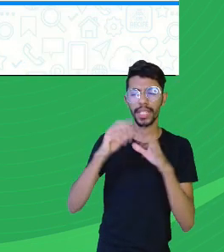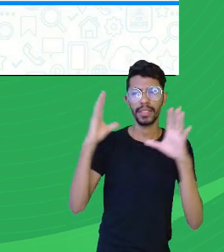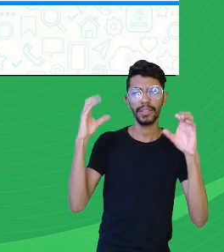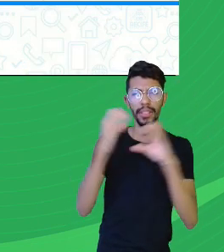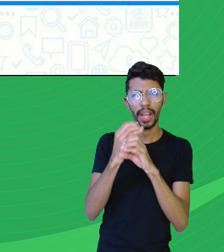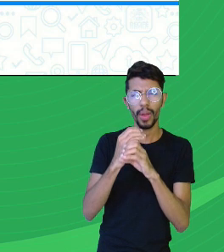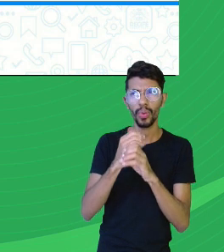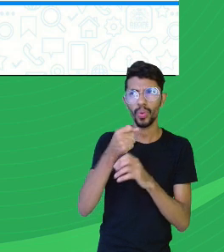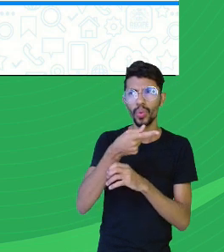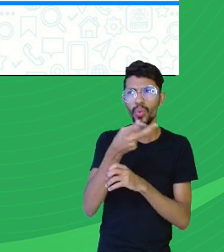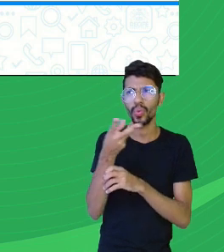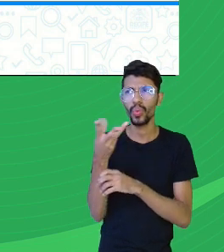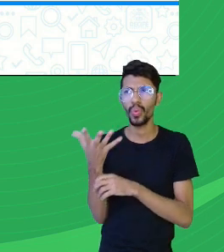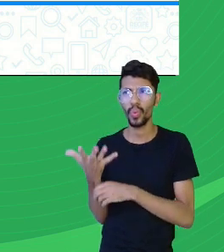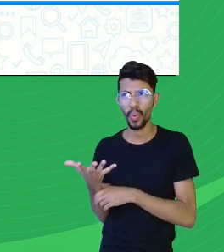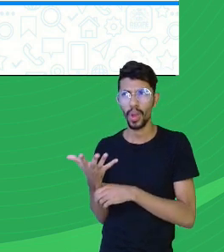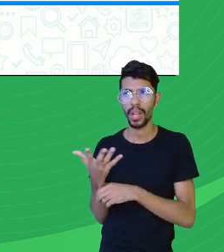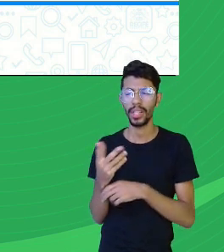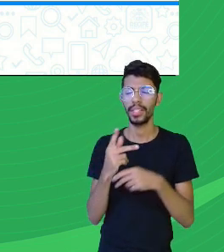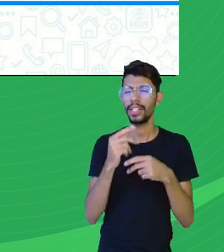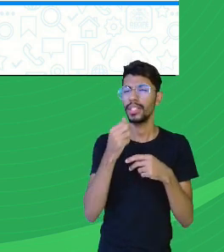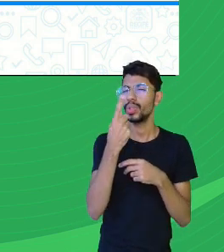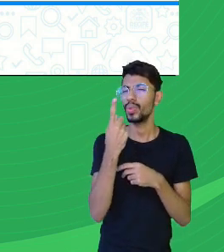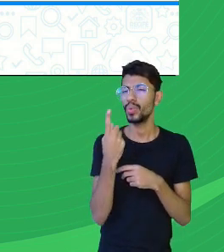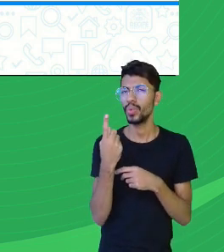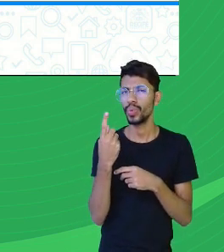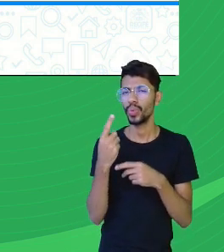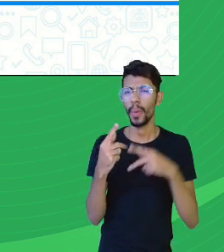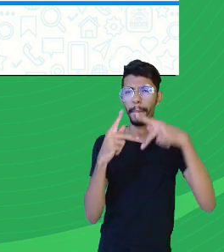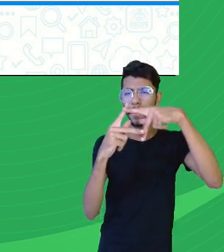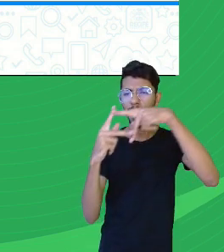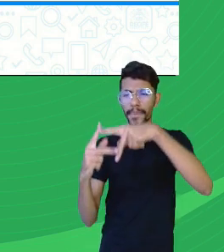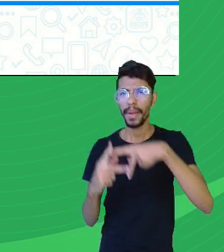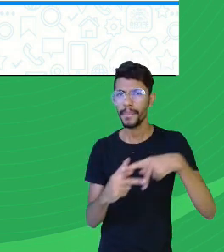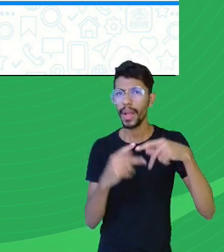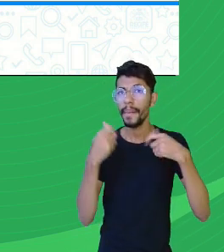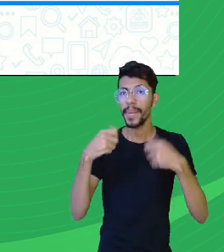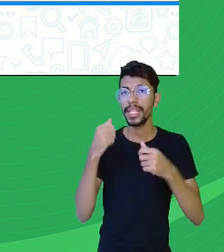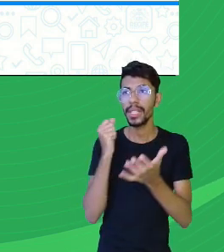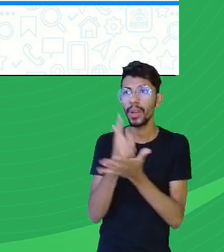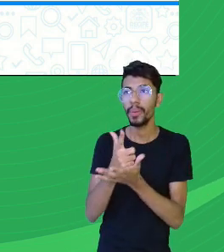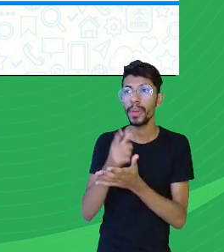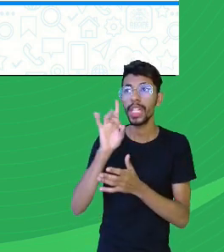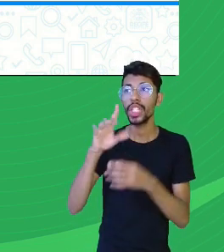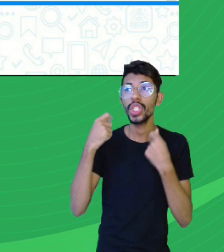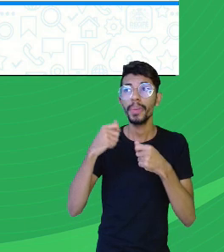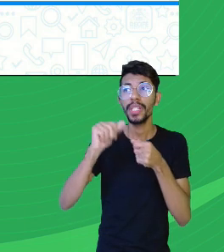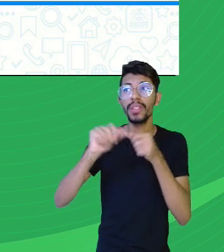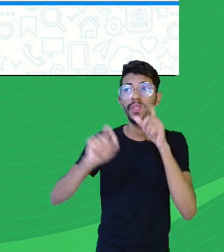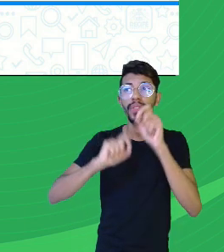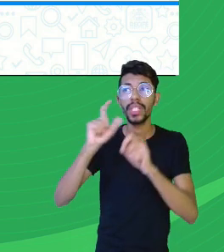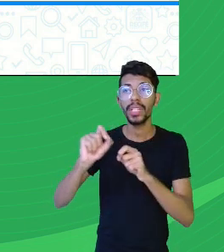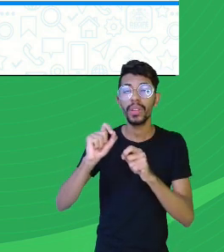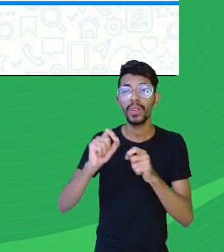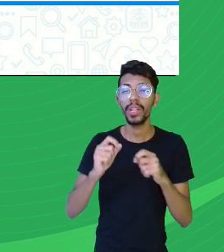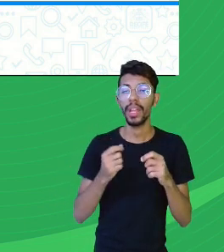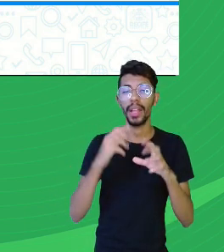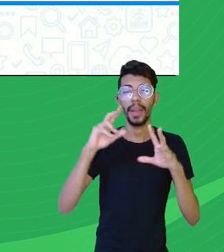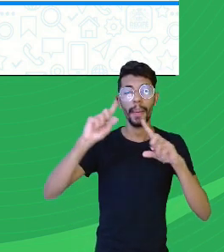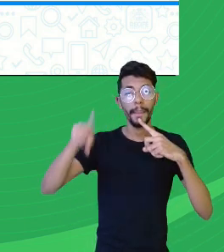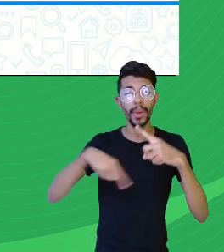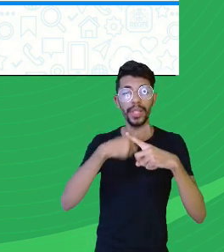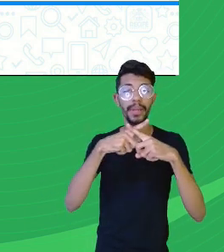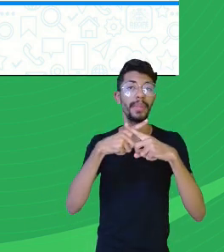calcular quantas unidades de cerâmica ele deverá comprar, é só eu multiplicar a